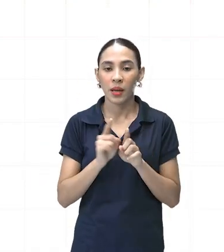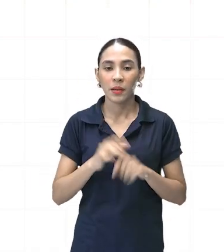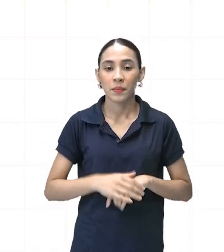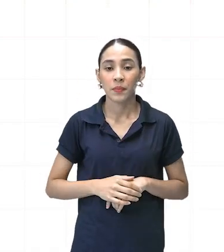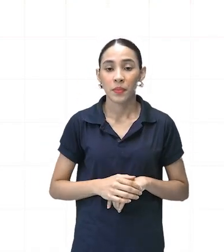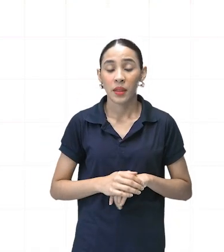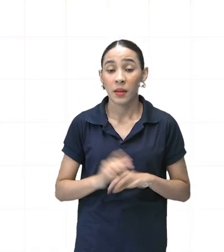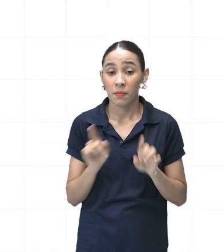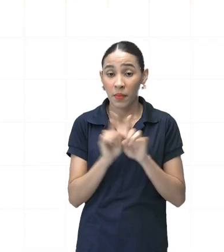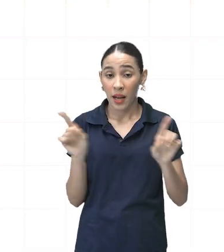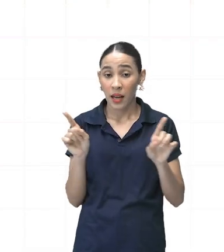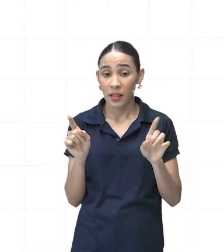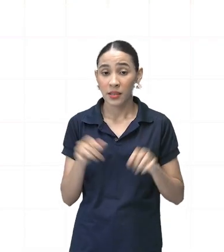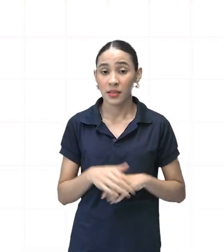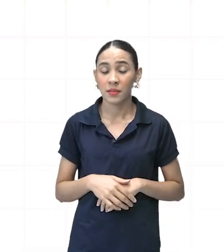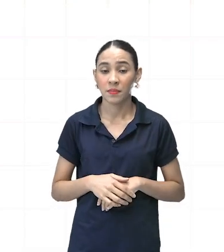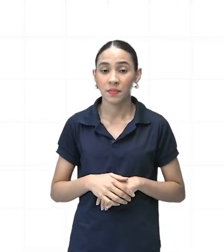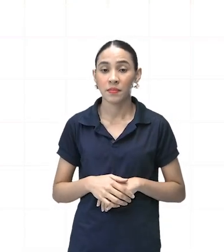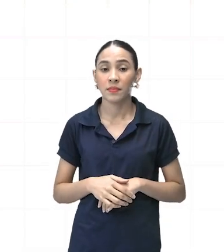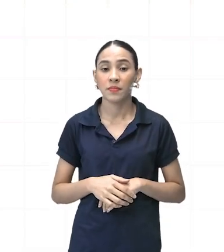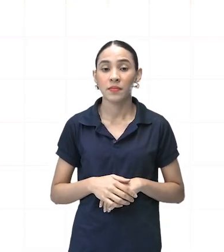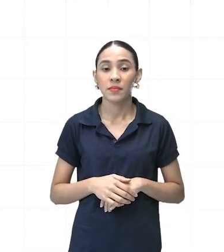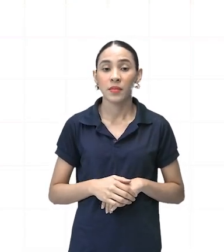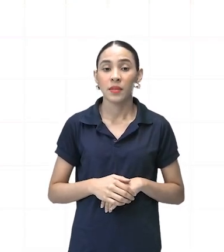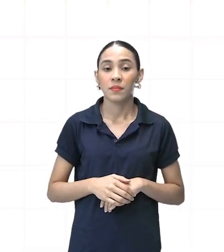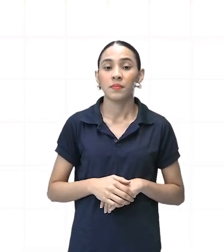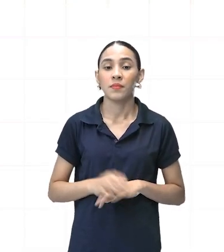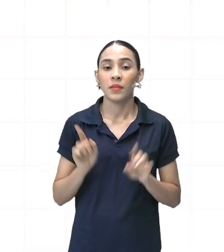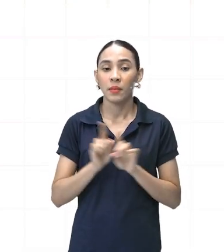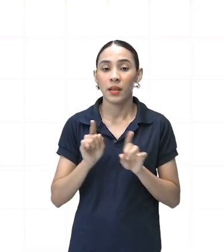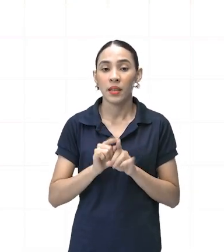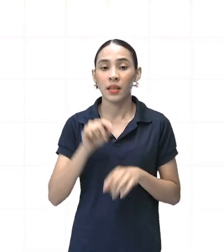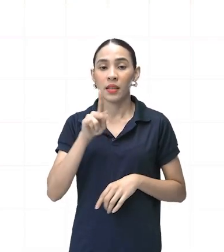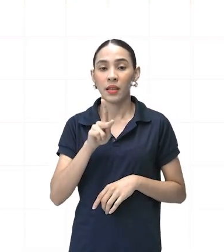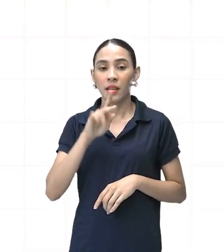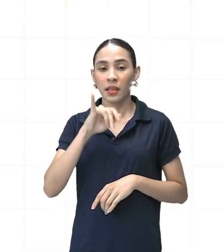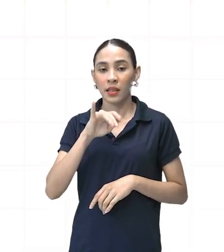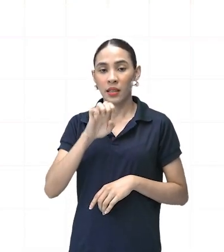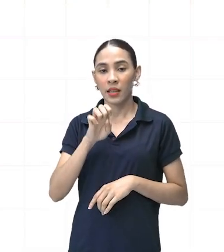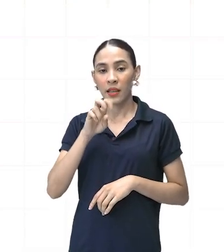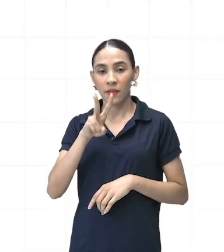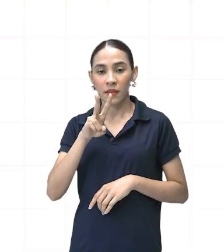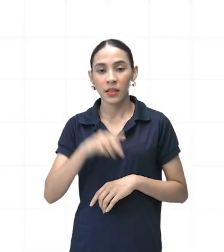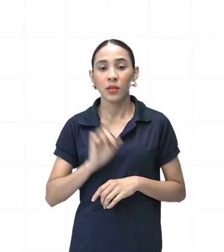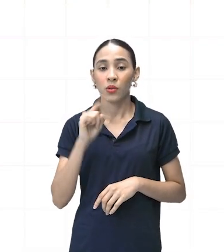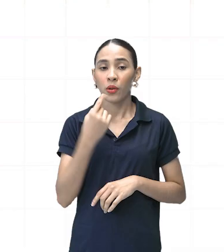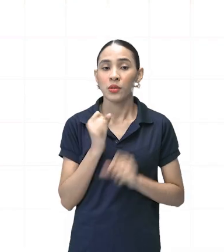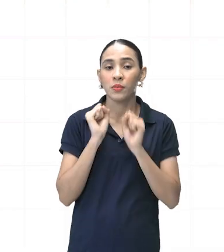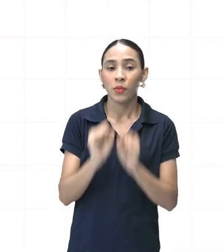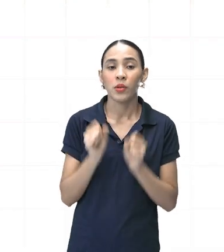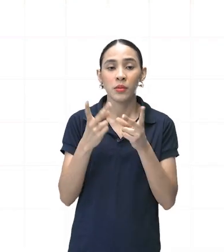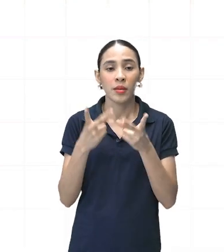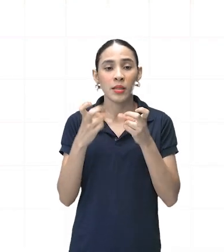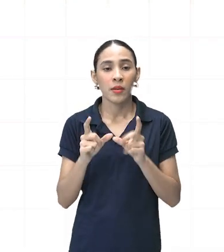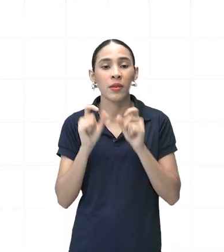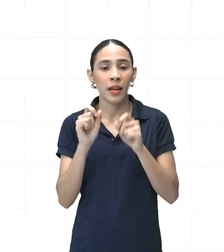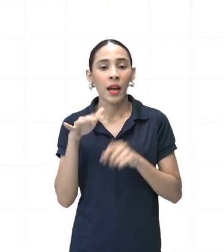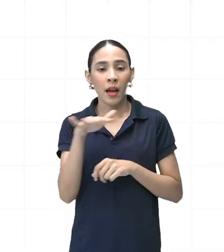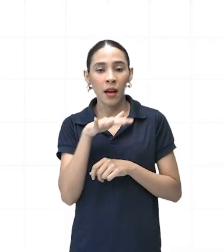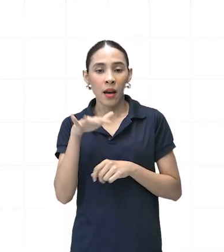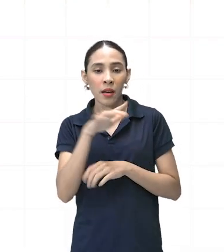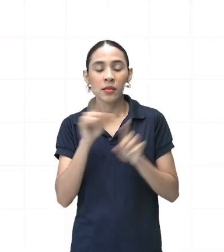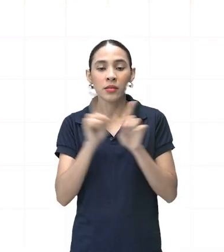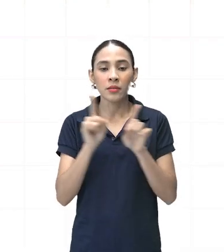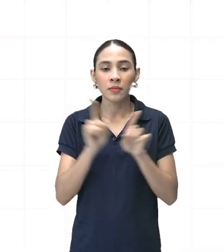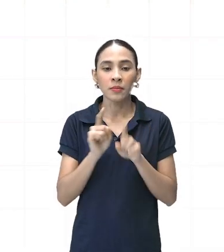ok? Agora, além de Kiev, né, a gente também pode observar muitas